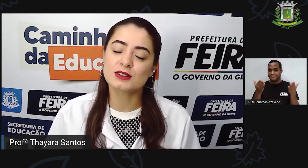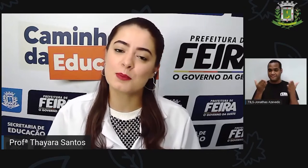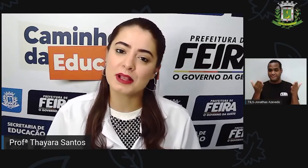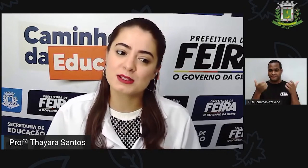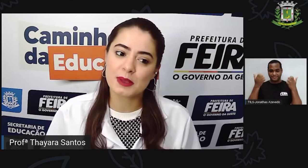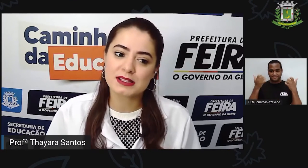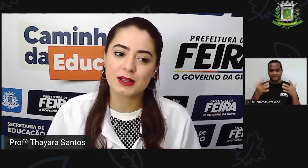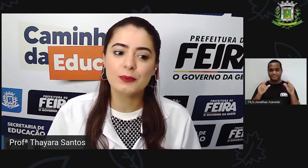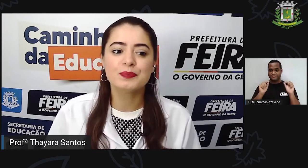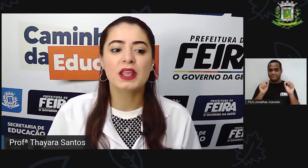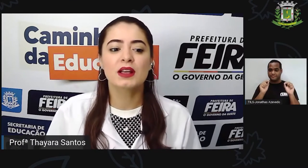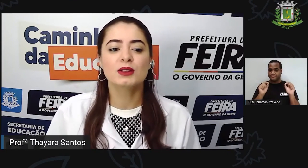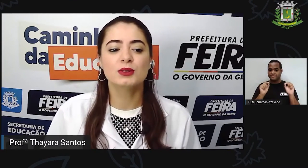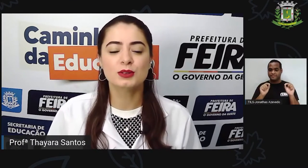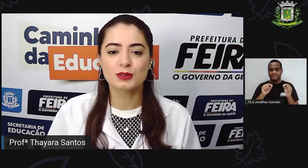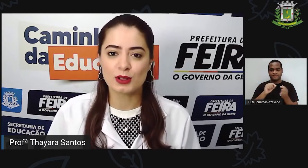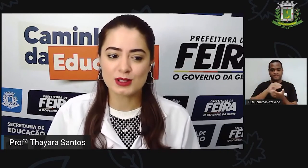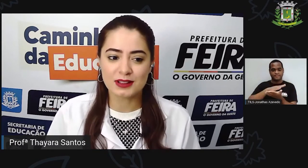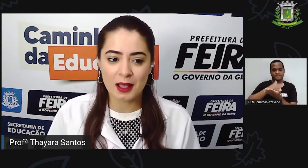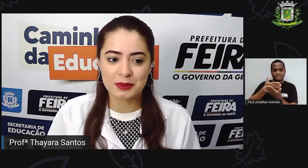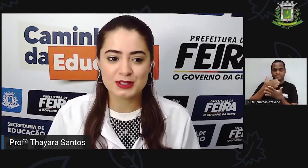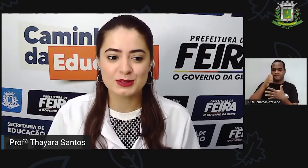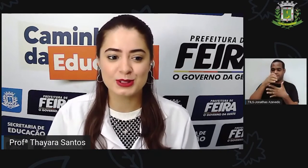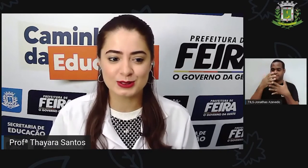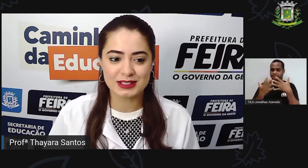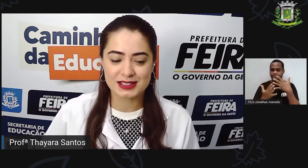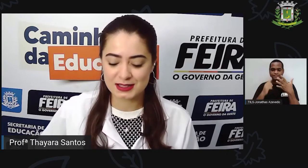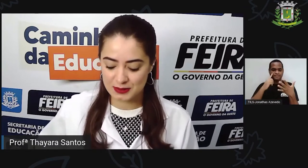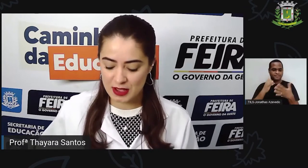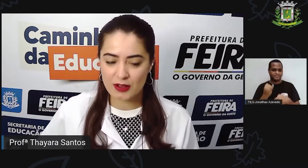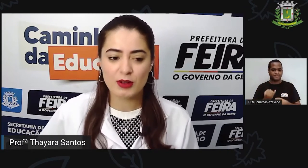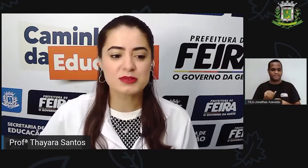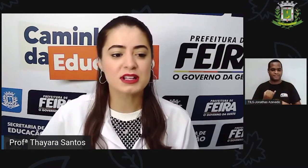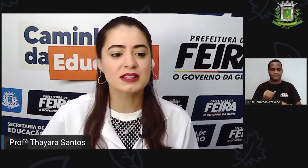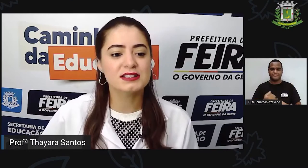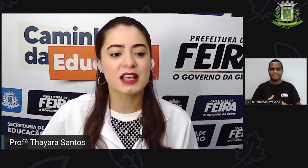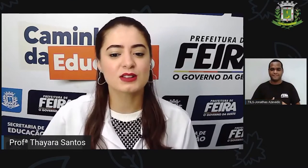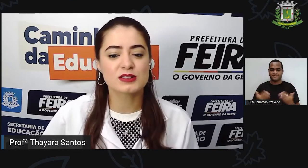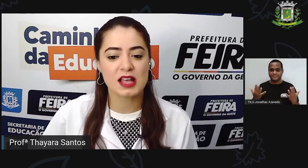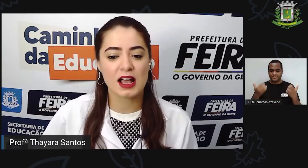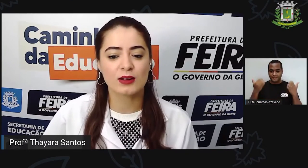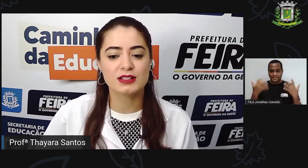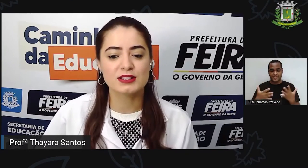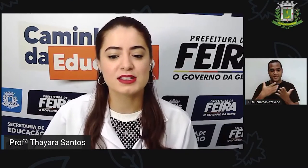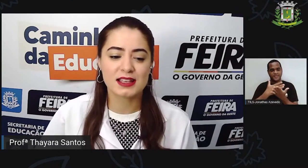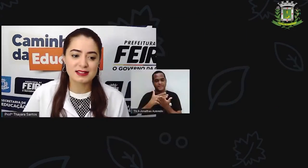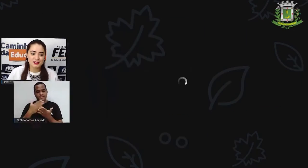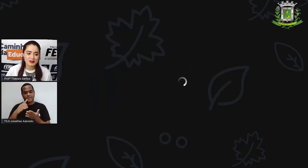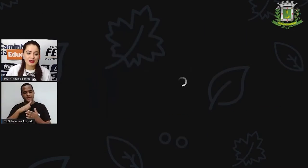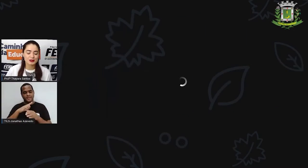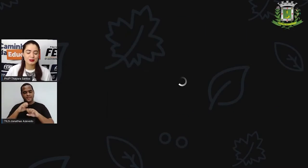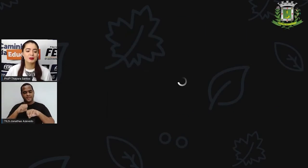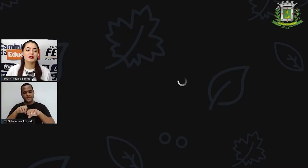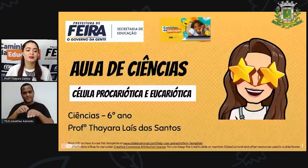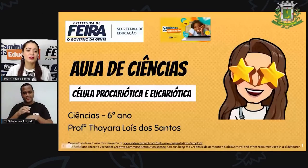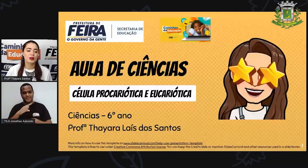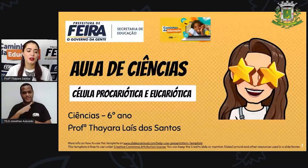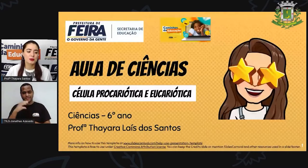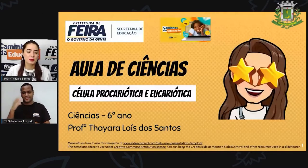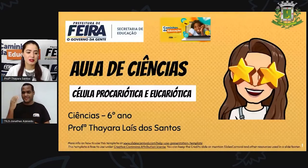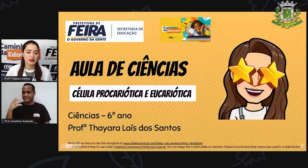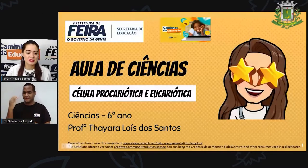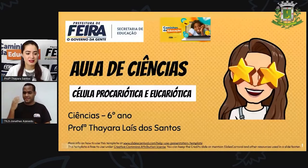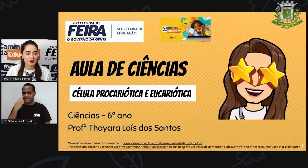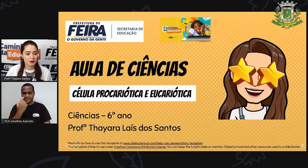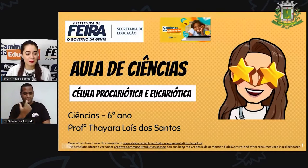tem a nossa participação do nosso intérprete, Jonathan. Vamos lá iniciar nossa aula de ciências do sexto ano, vou